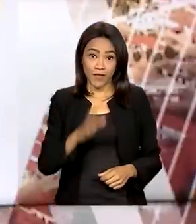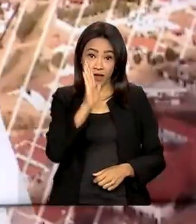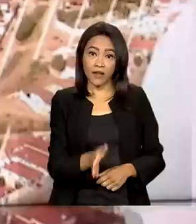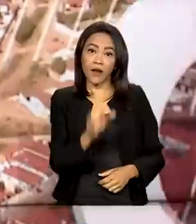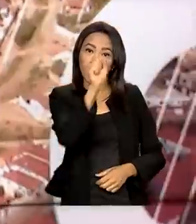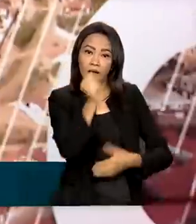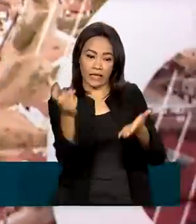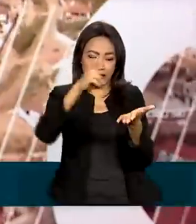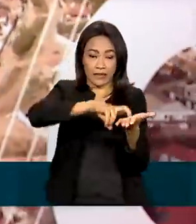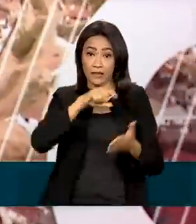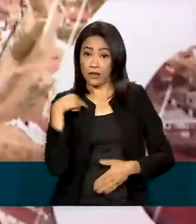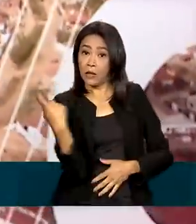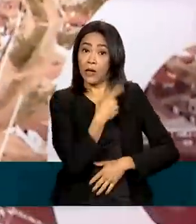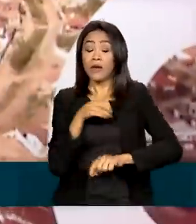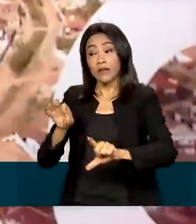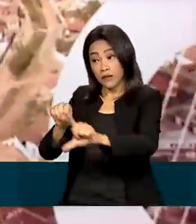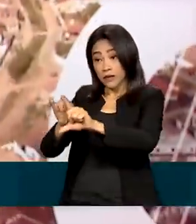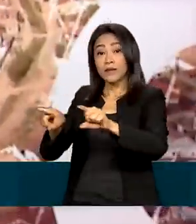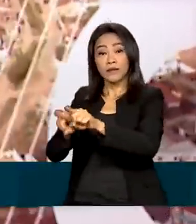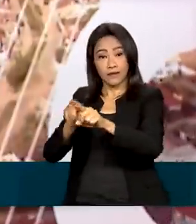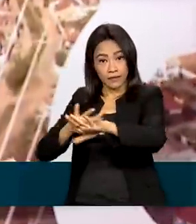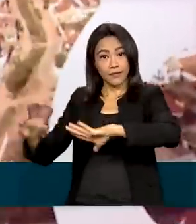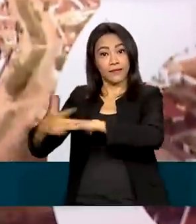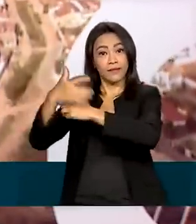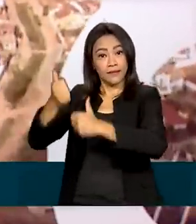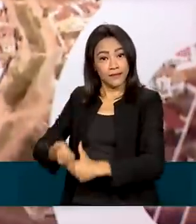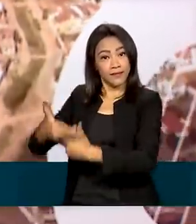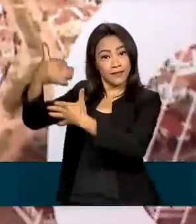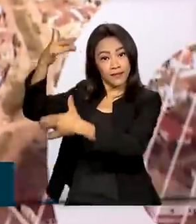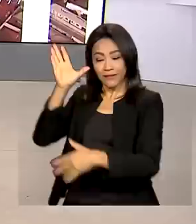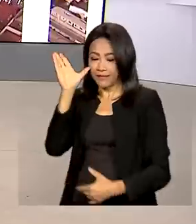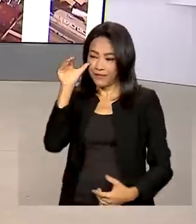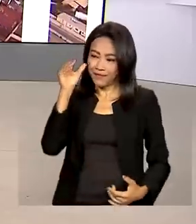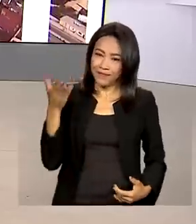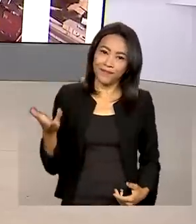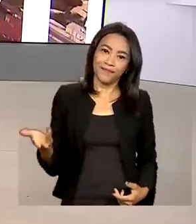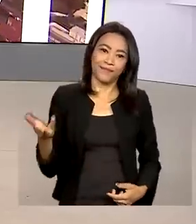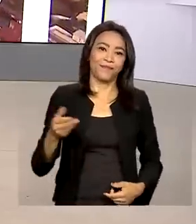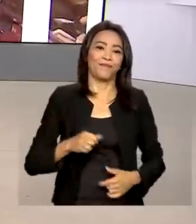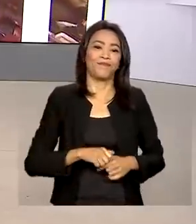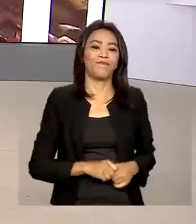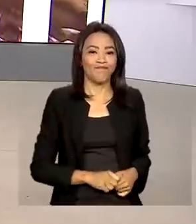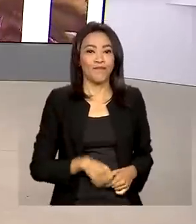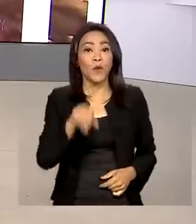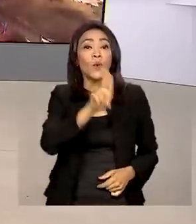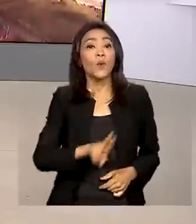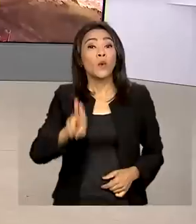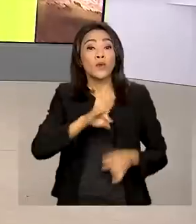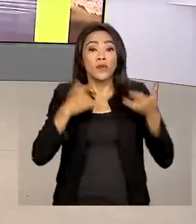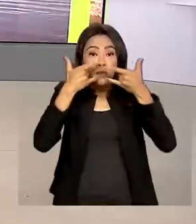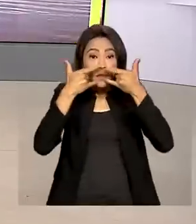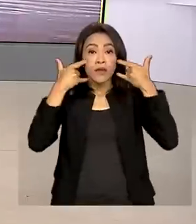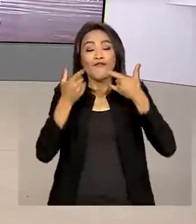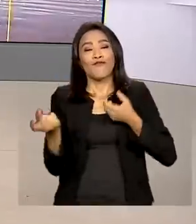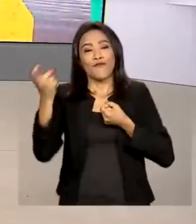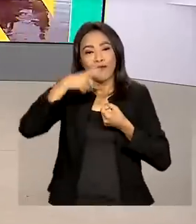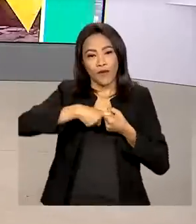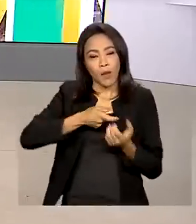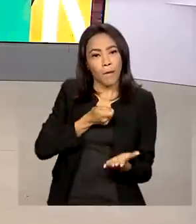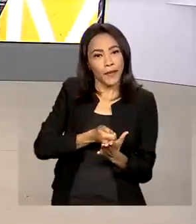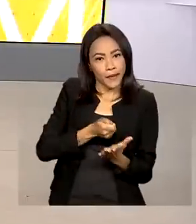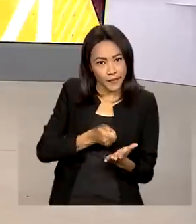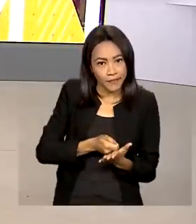Oito horas da manhã, estamos ao vivo também pelas redes sociais. O uso de máscaras volta a ser obrigatório